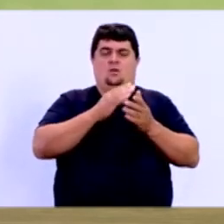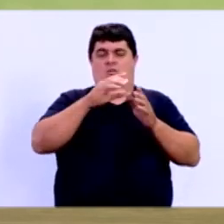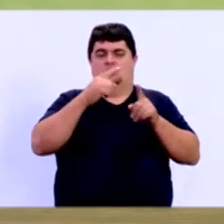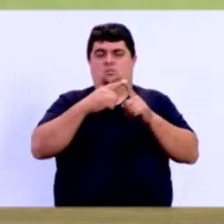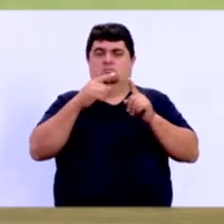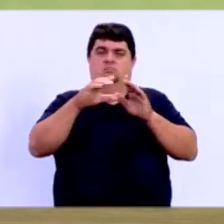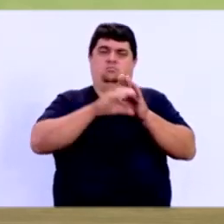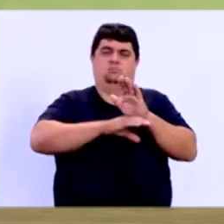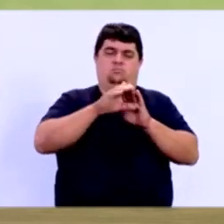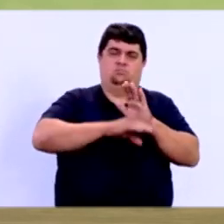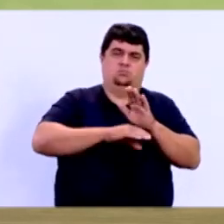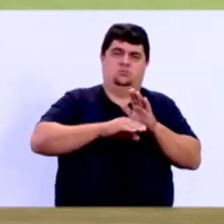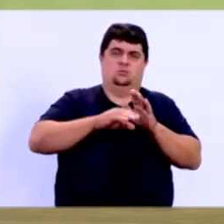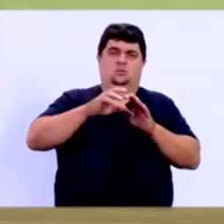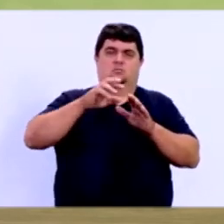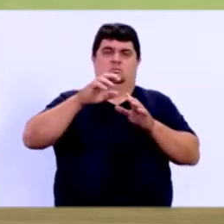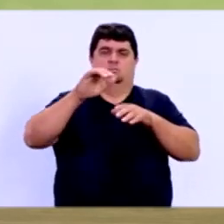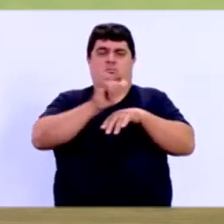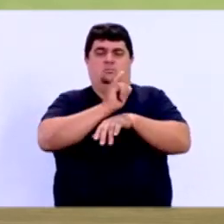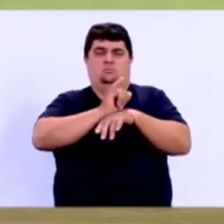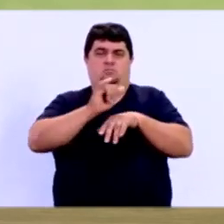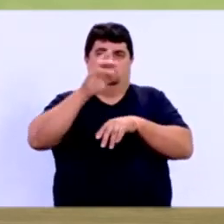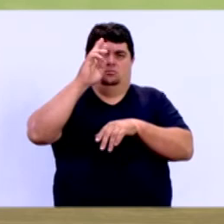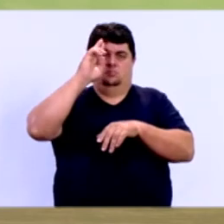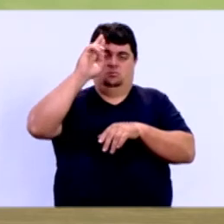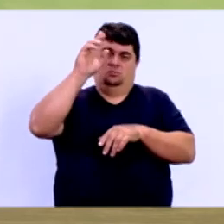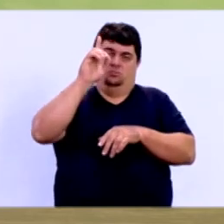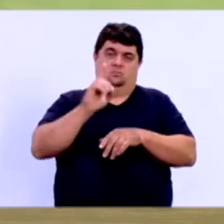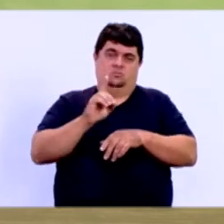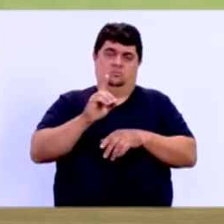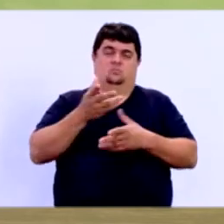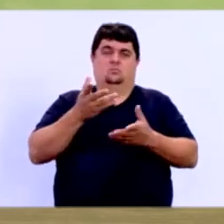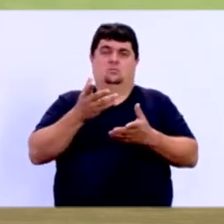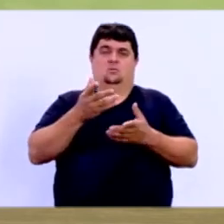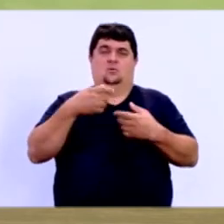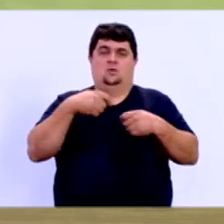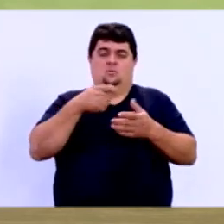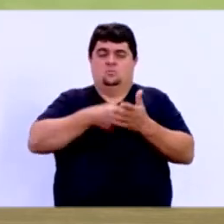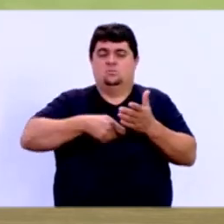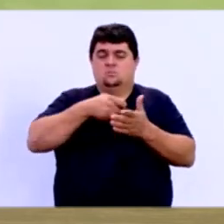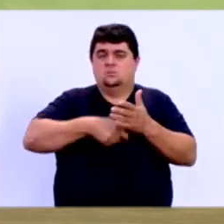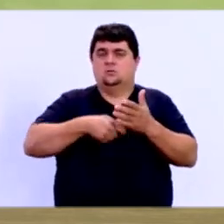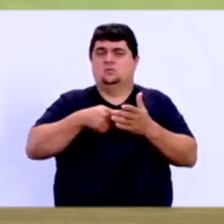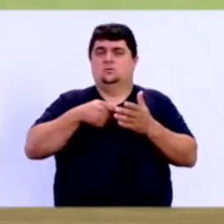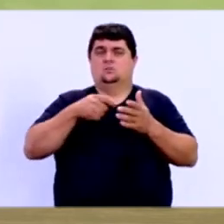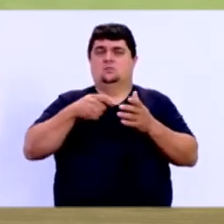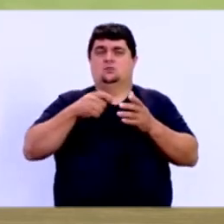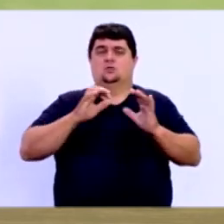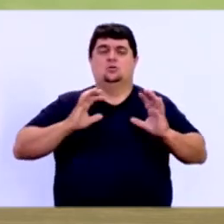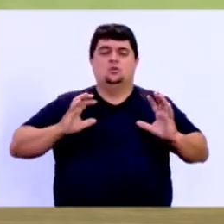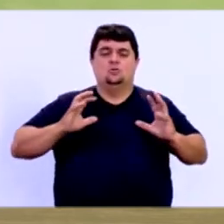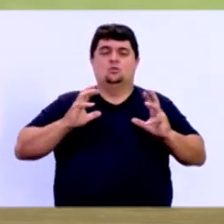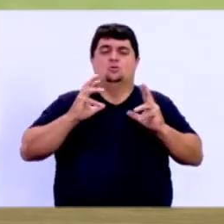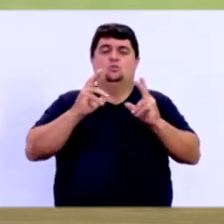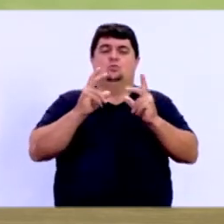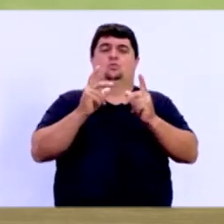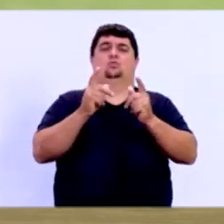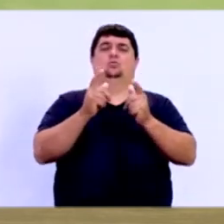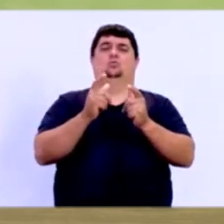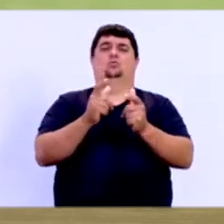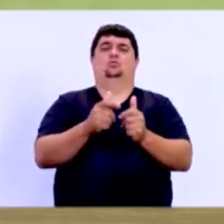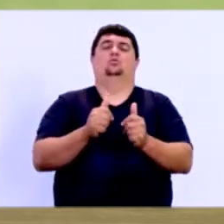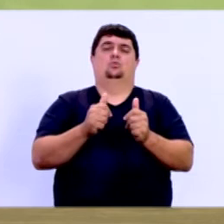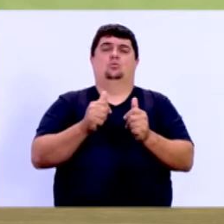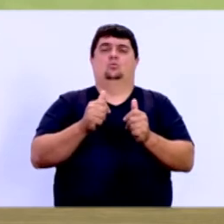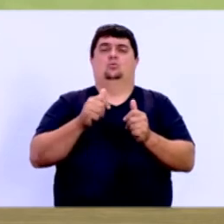da organização, pela parte estratégica, ele exige, para que ele seja bem efetivo, ele exige a participação de todos os demais níveis